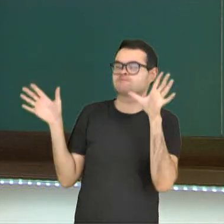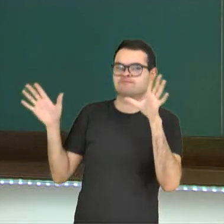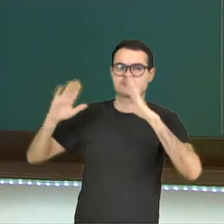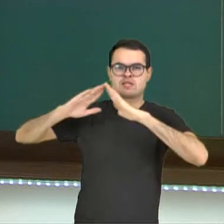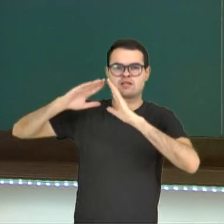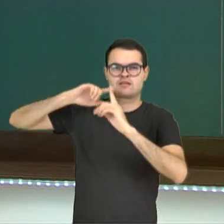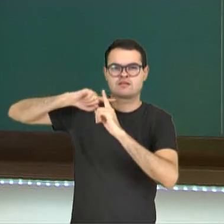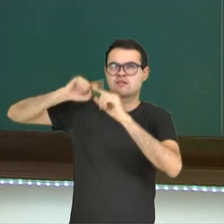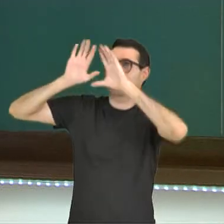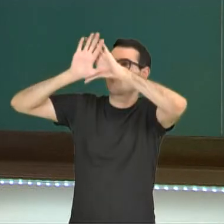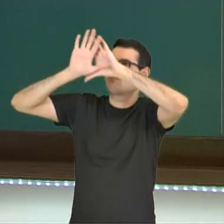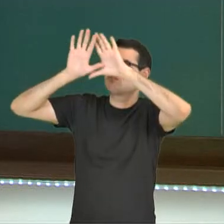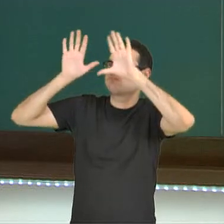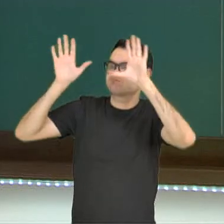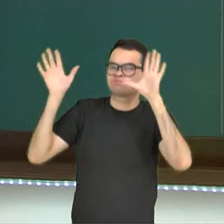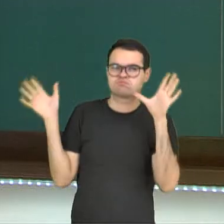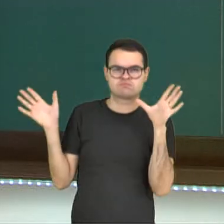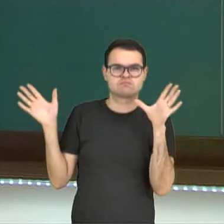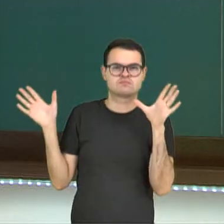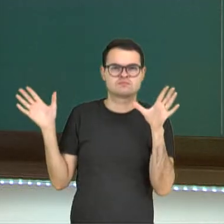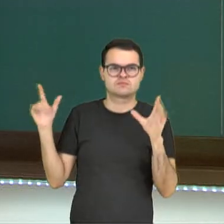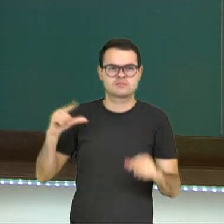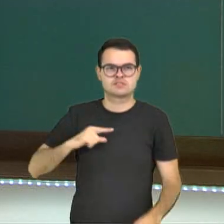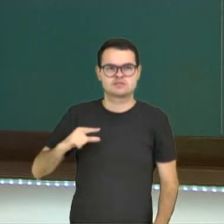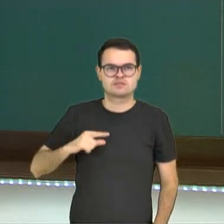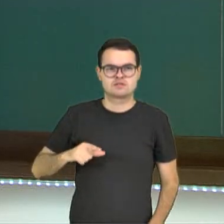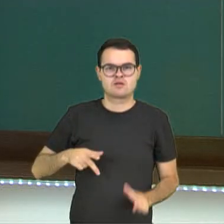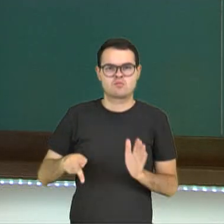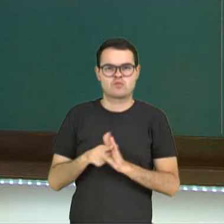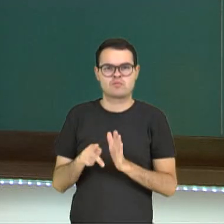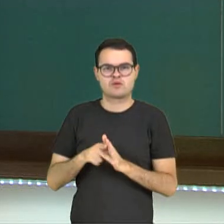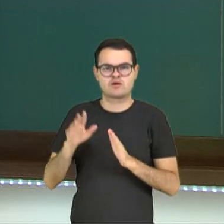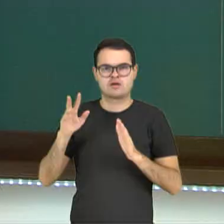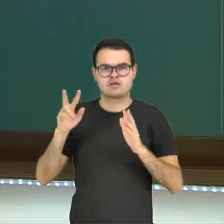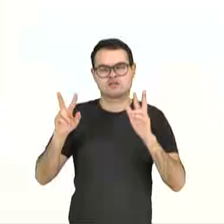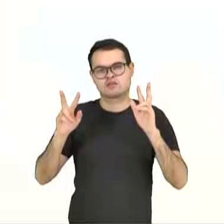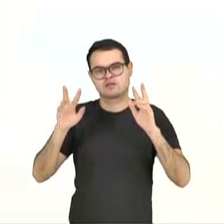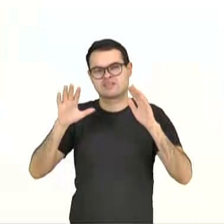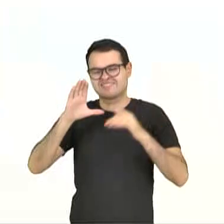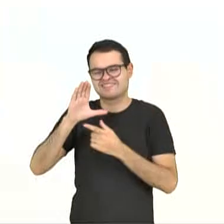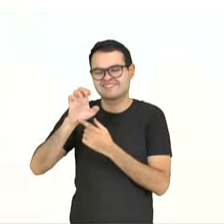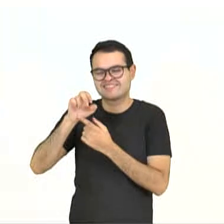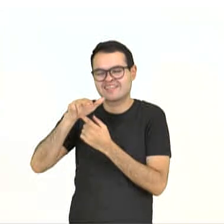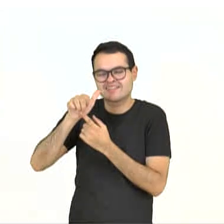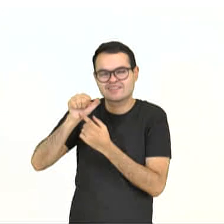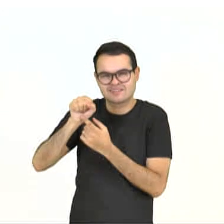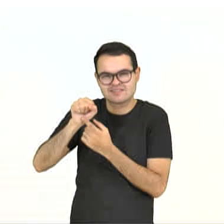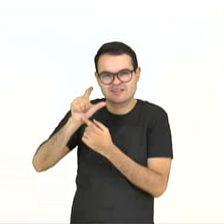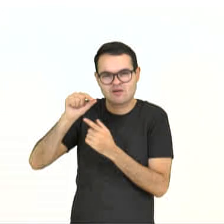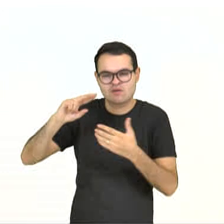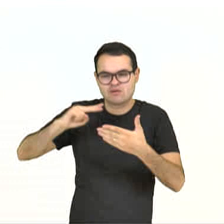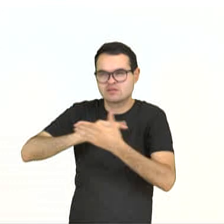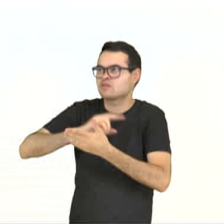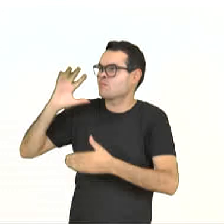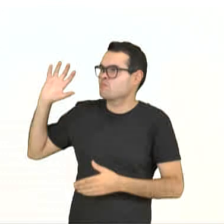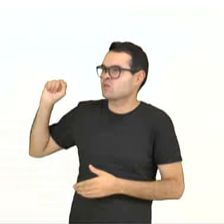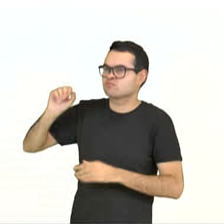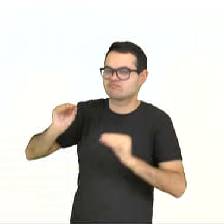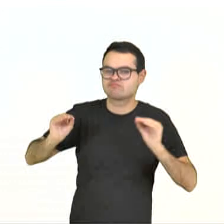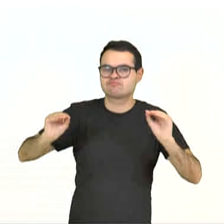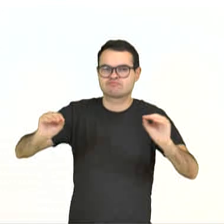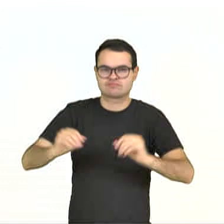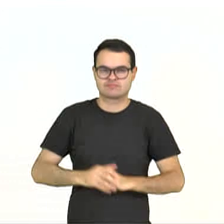igreja e por patronos, né, por mecenas que a gente falava, né, então que cultuava.